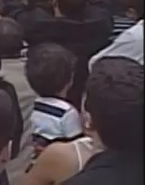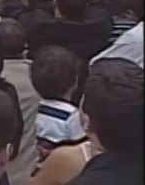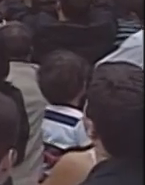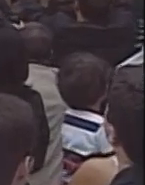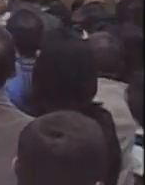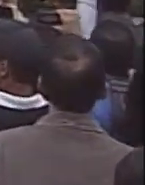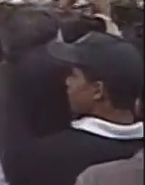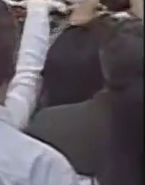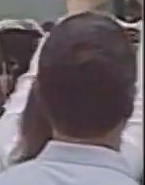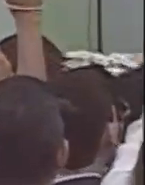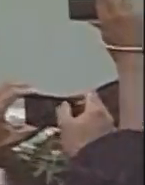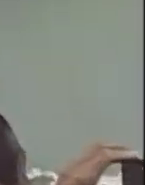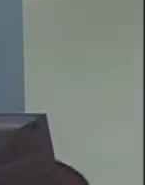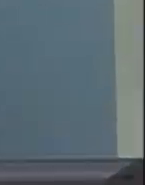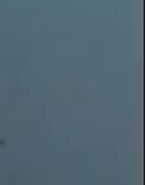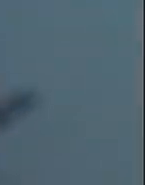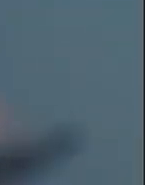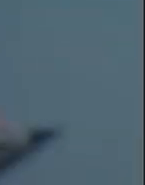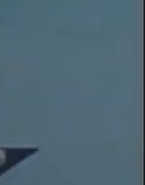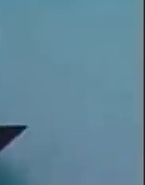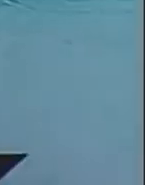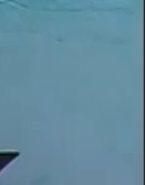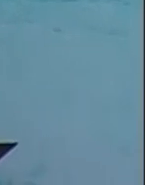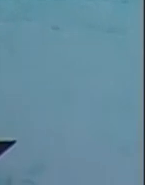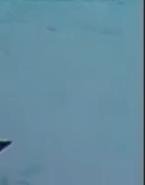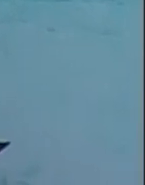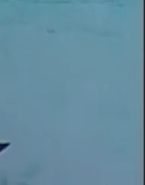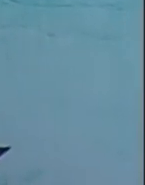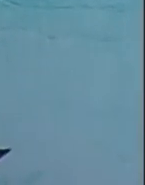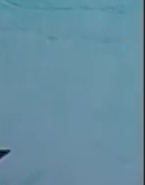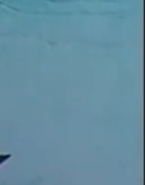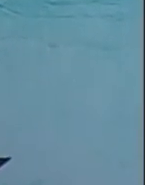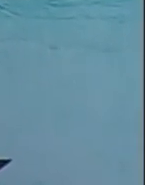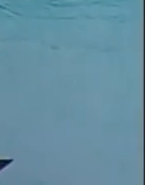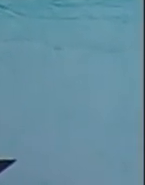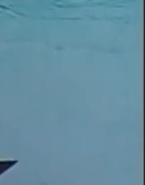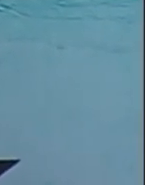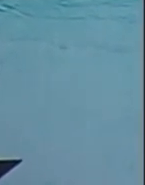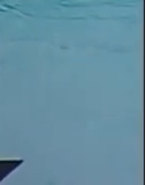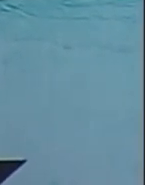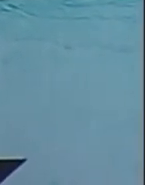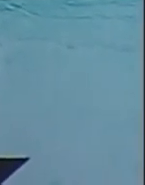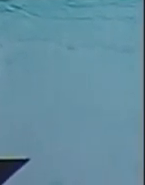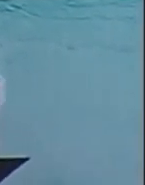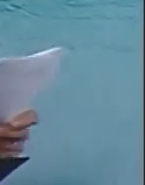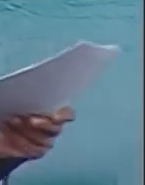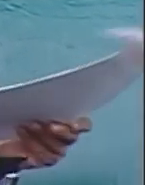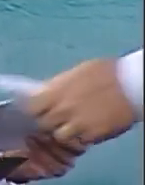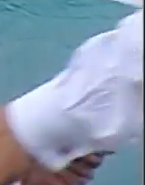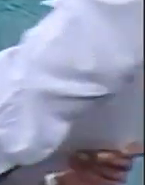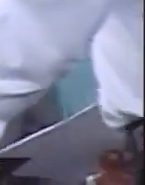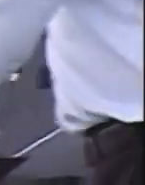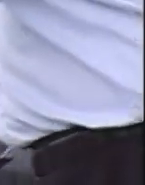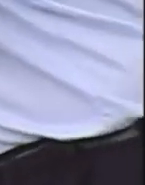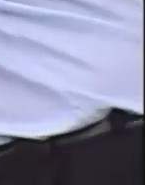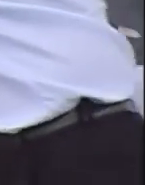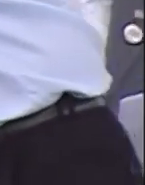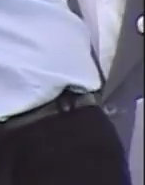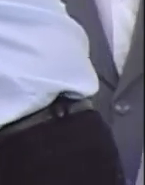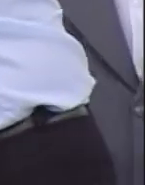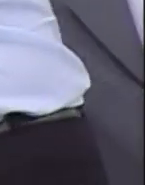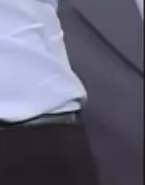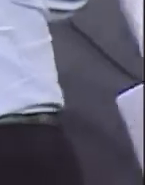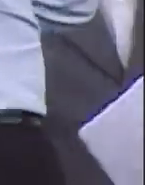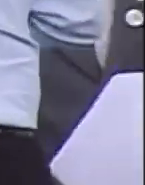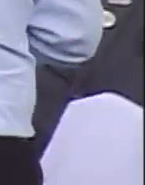Brasil sorridente o ministé da Saúde também vai iniciar mutirão de próteses dentárias acompanha a cerimônia que começa